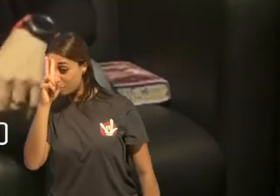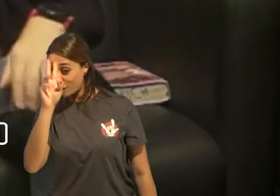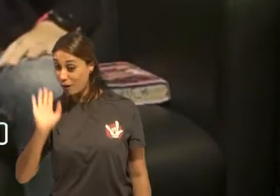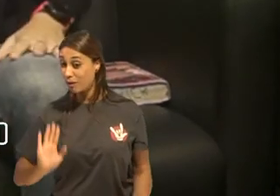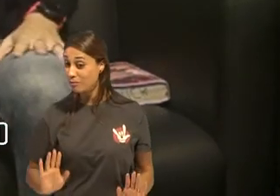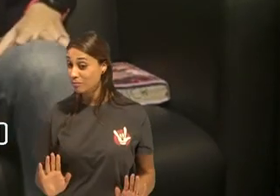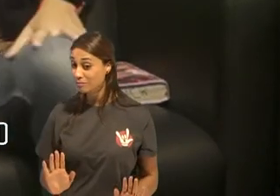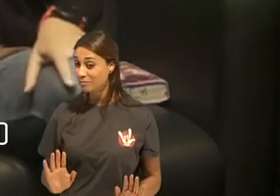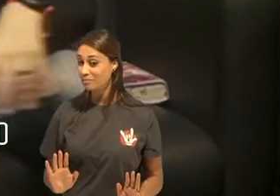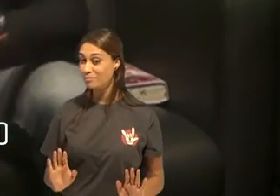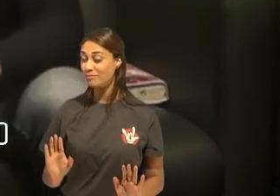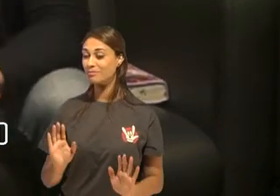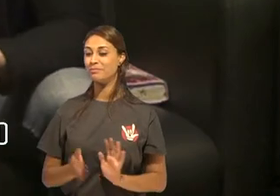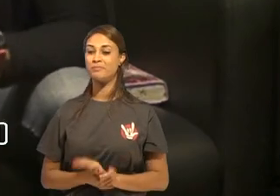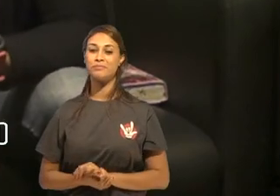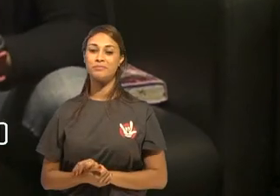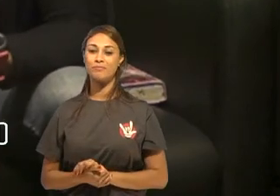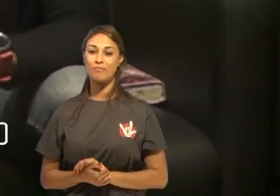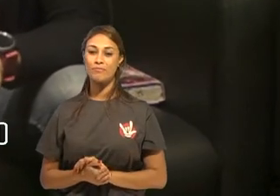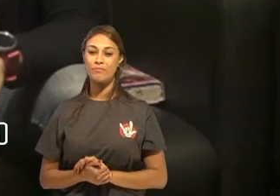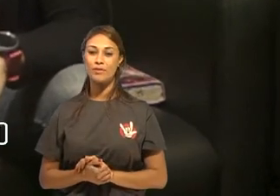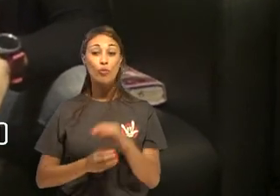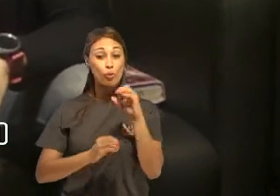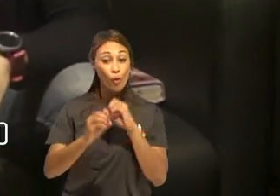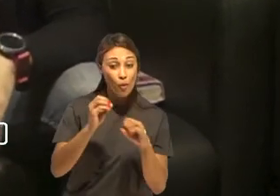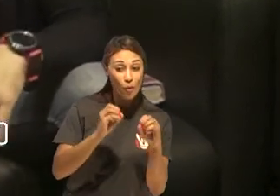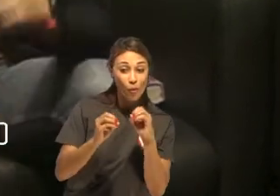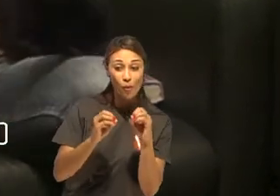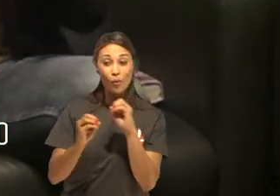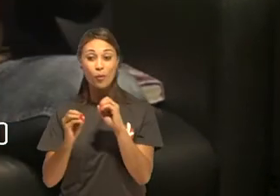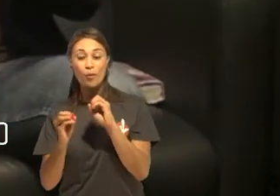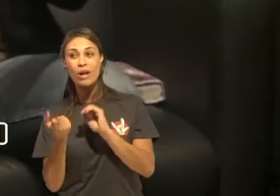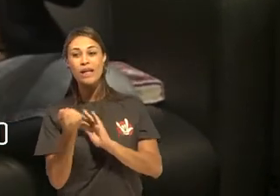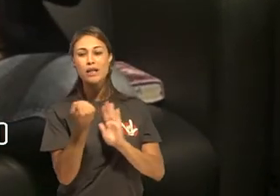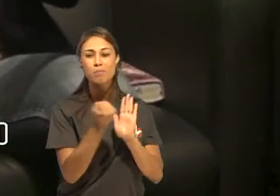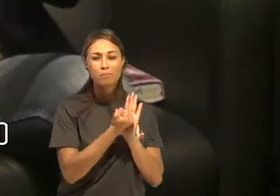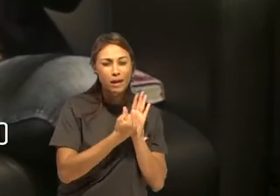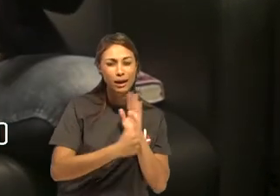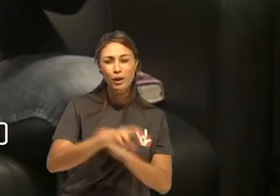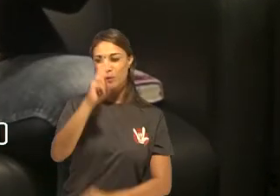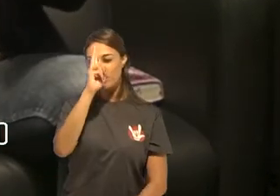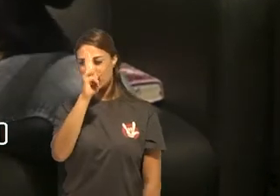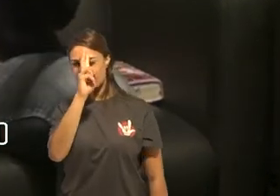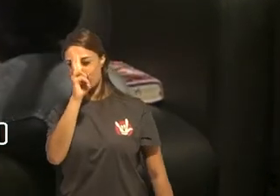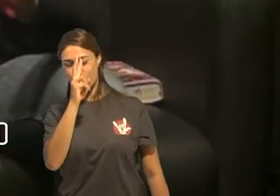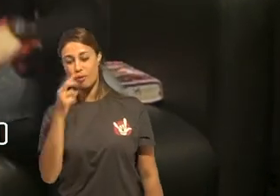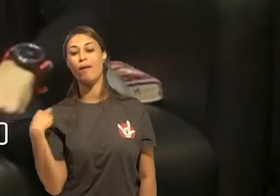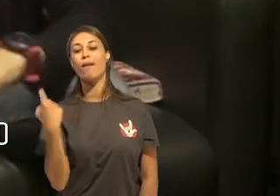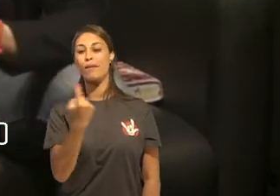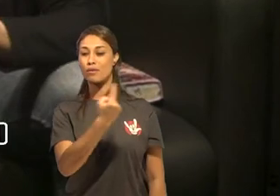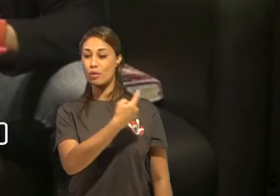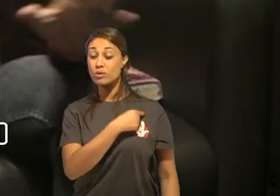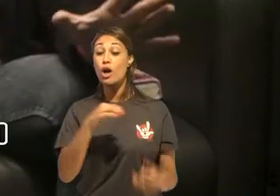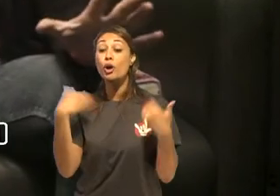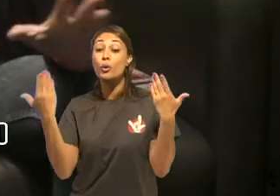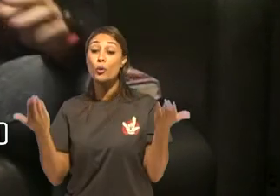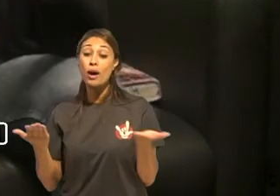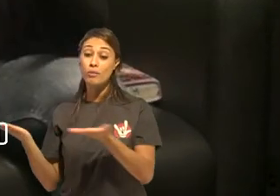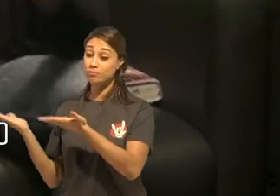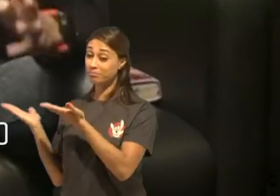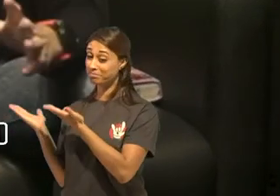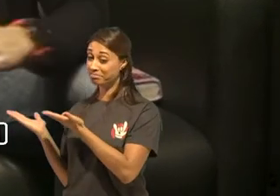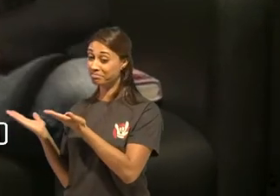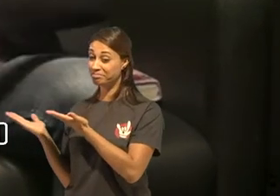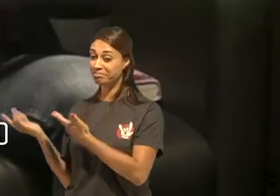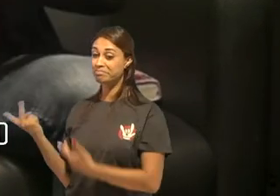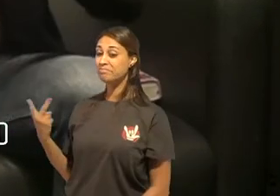É a a música do que marcou história entre nós. Qual dessas duas músicas mais marcou você em acampamentos? Não precisa ter